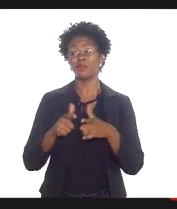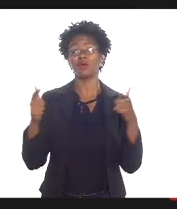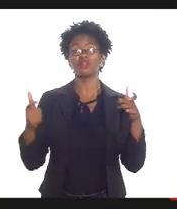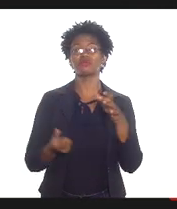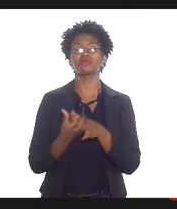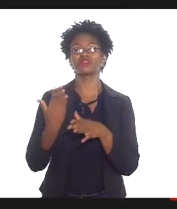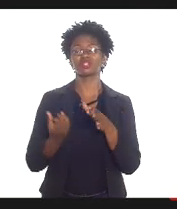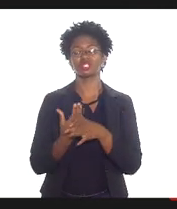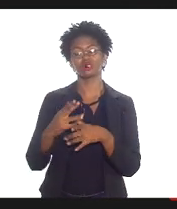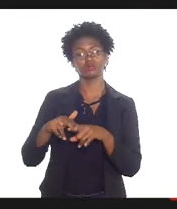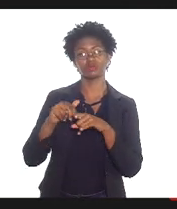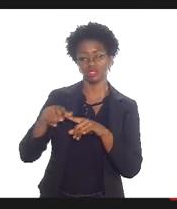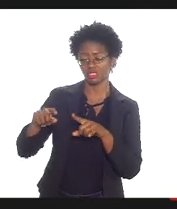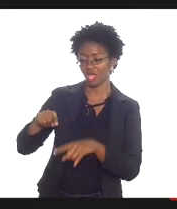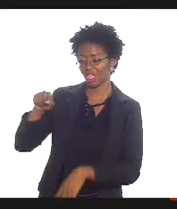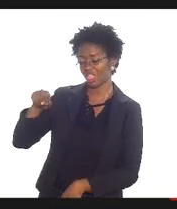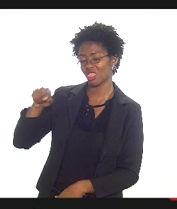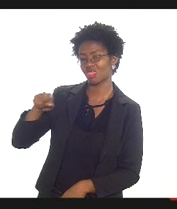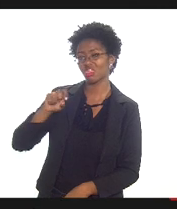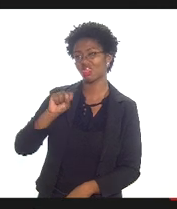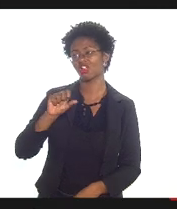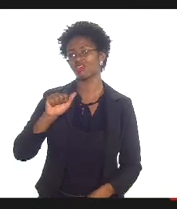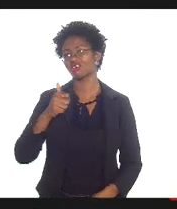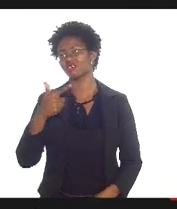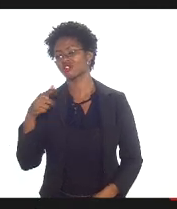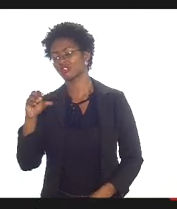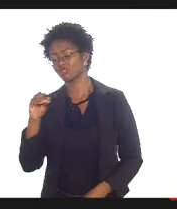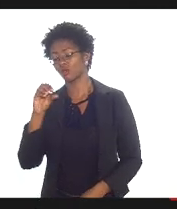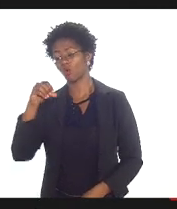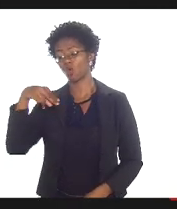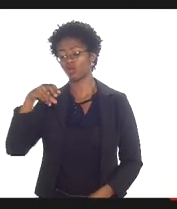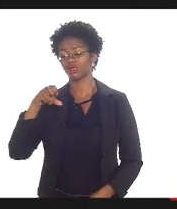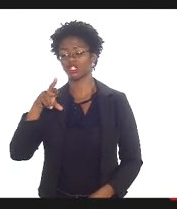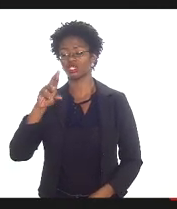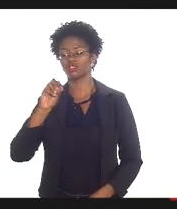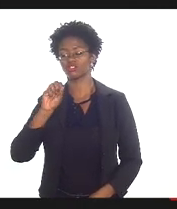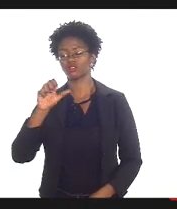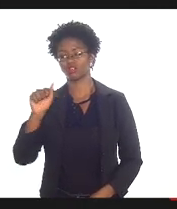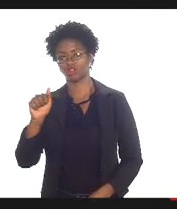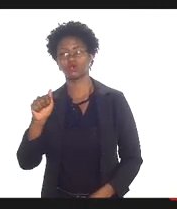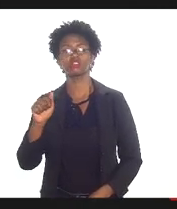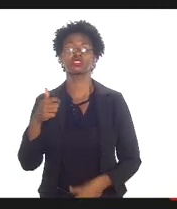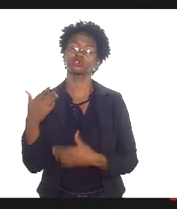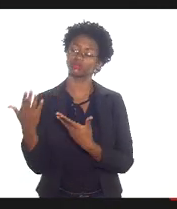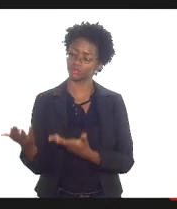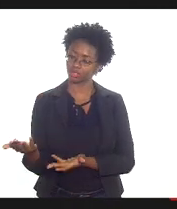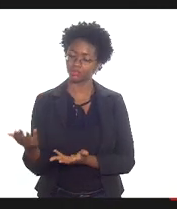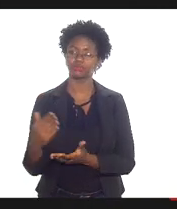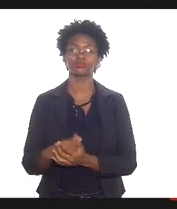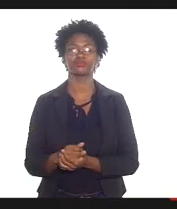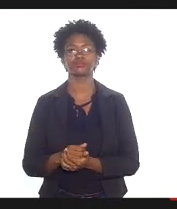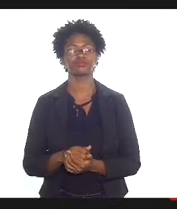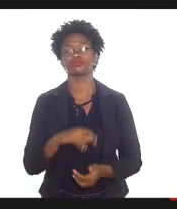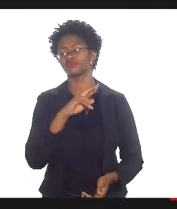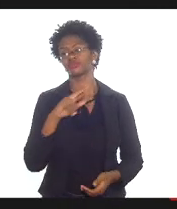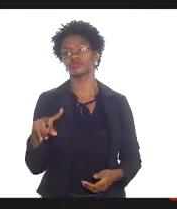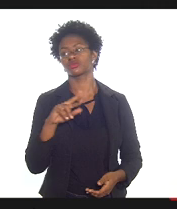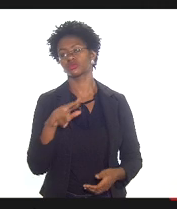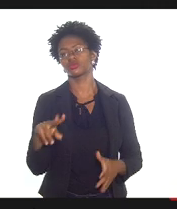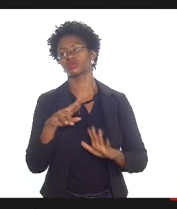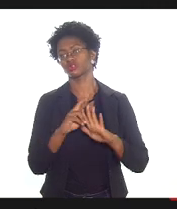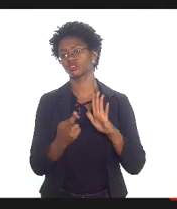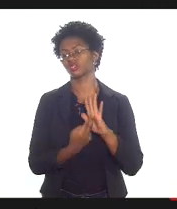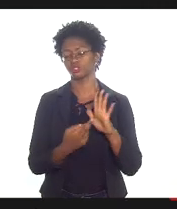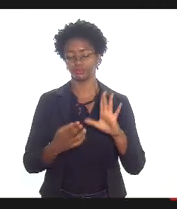de cessão onerosa e excedente da cessão onerosa e, portanto, não estarão sob regime de concessão,